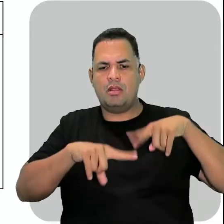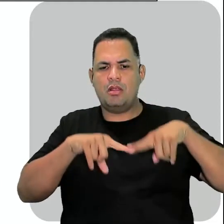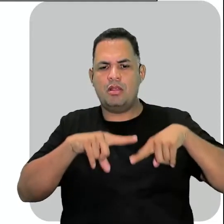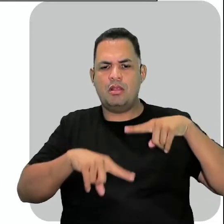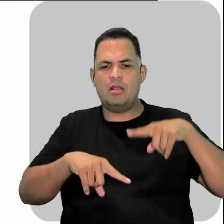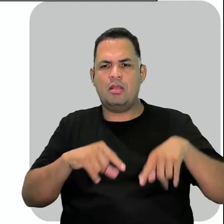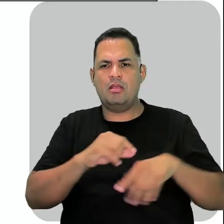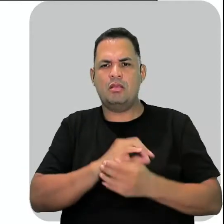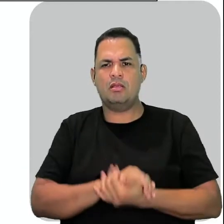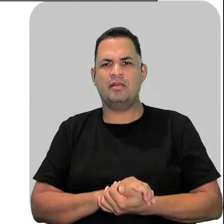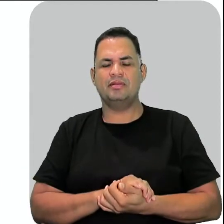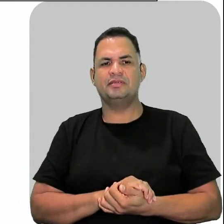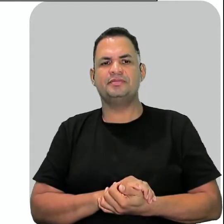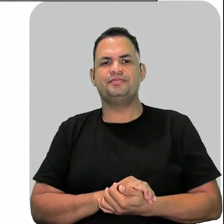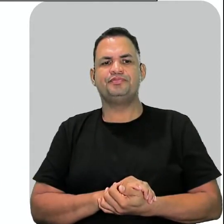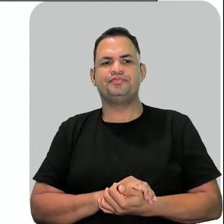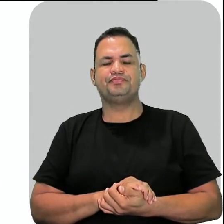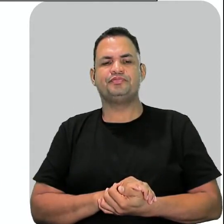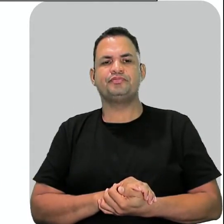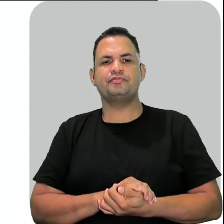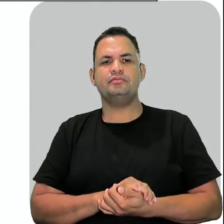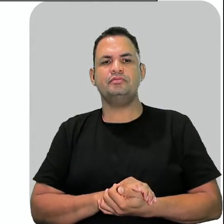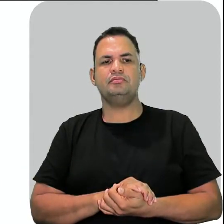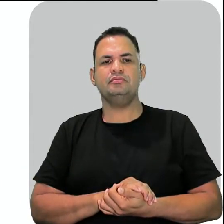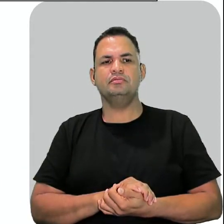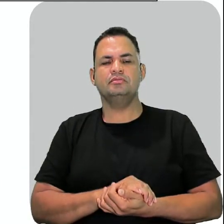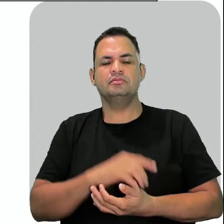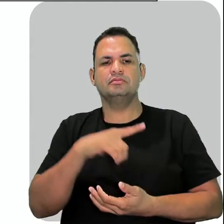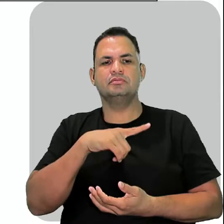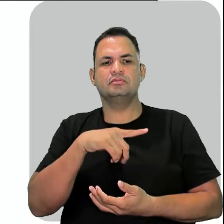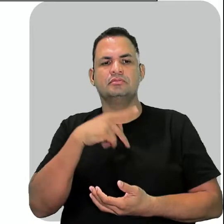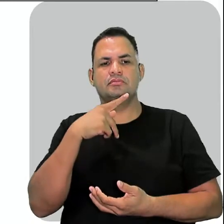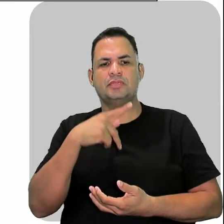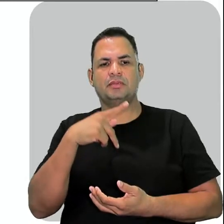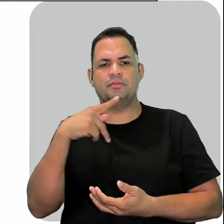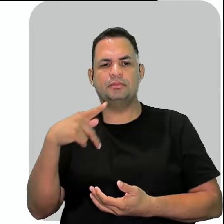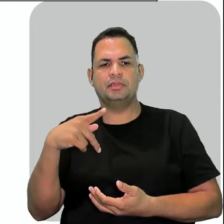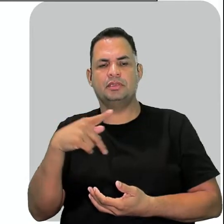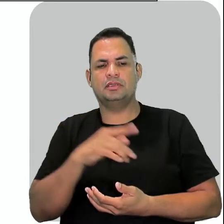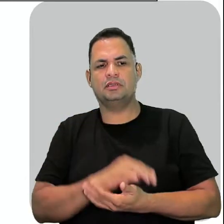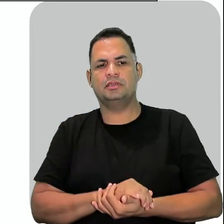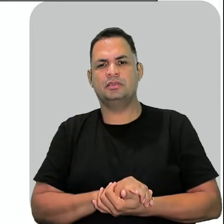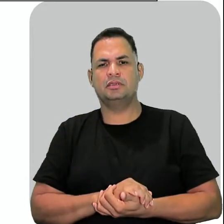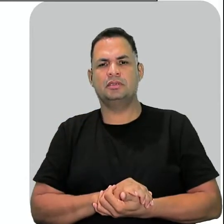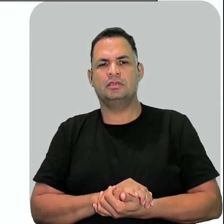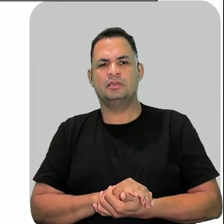4. Aí a gente tem o PP, que é o